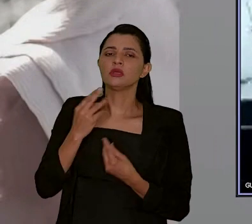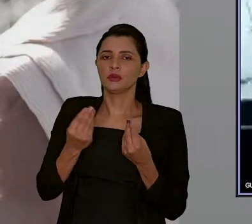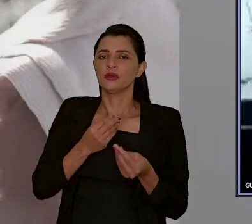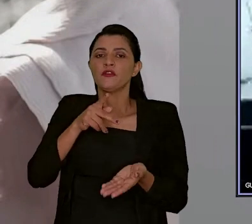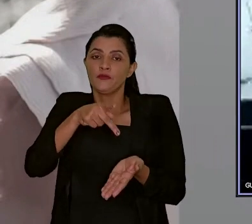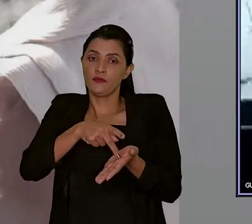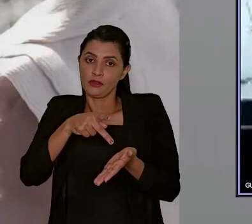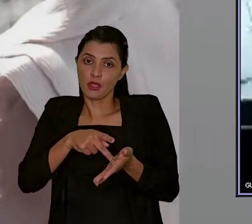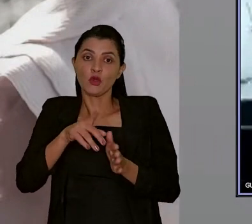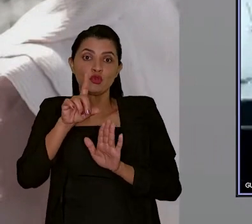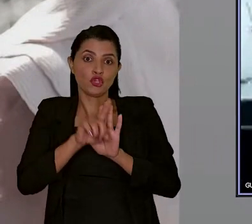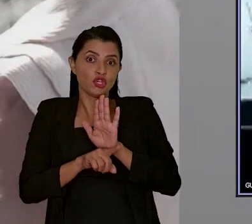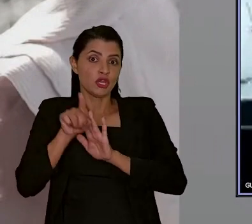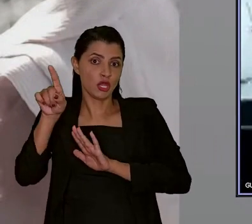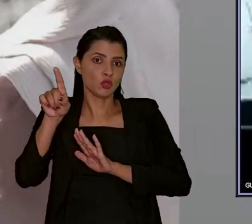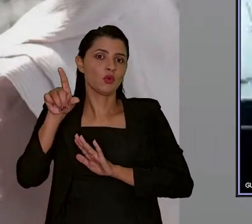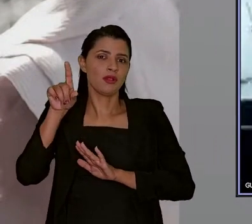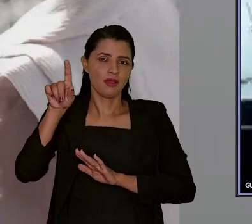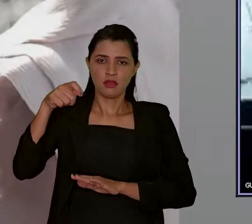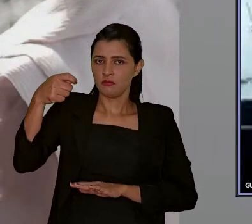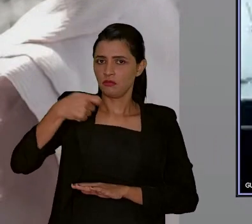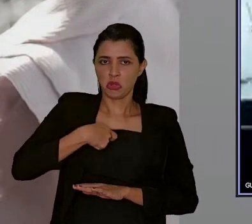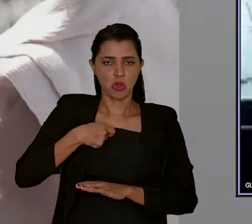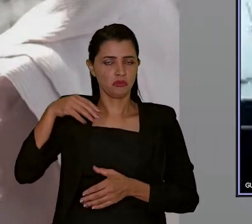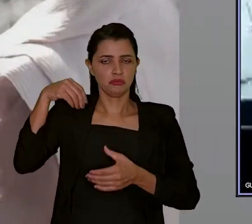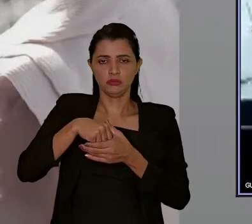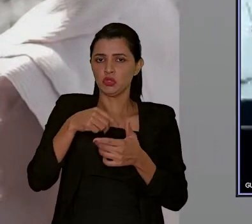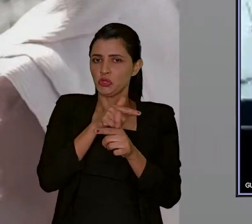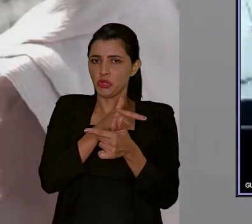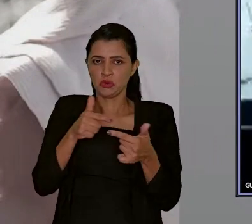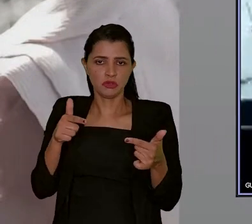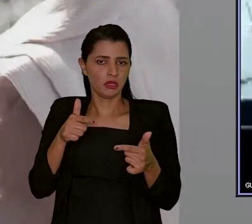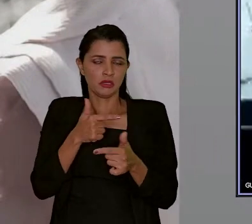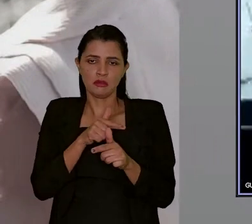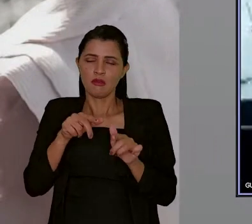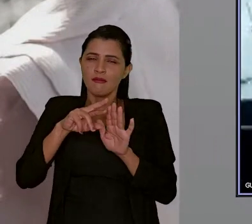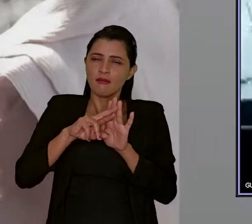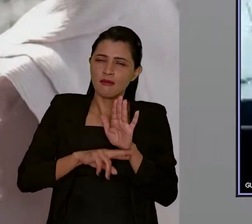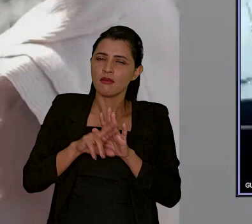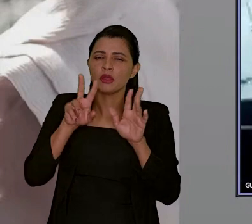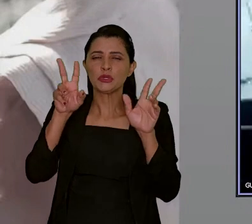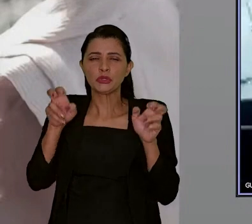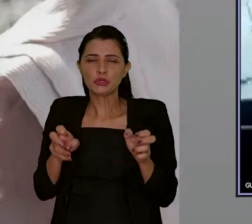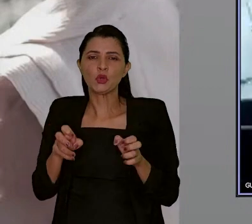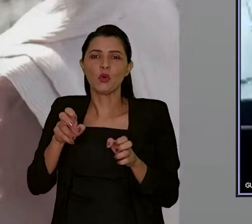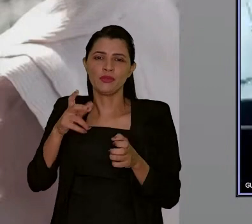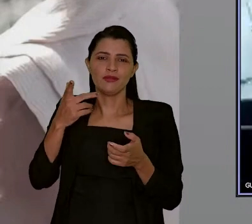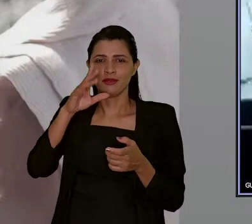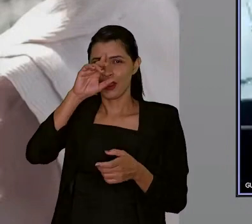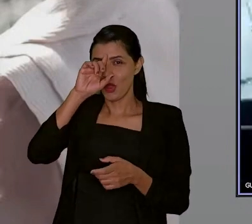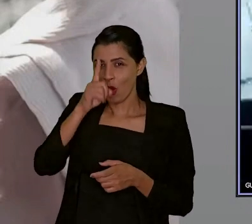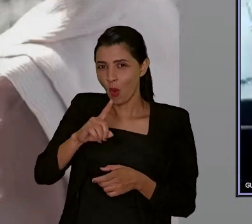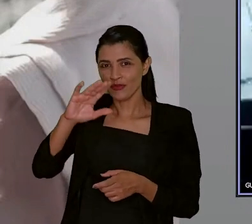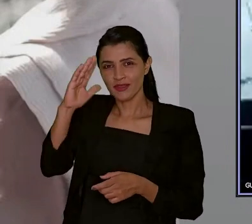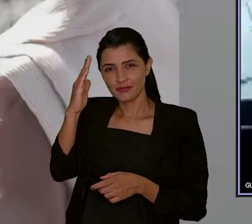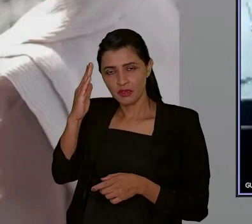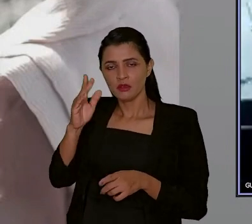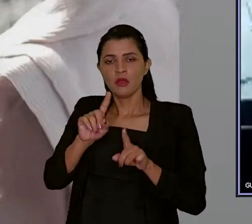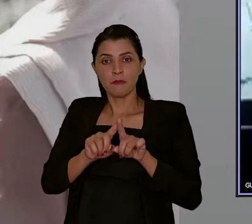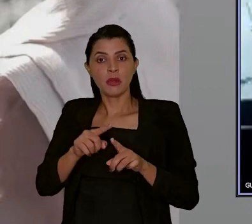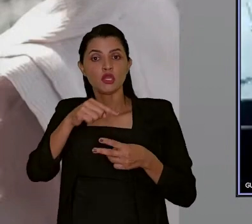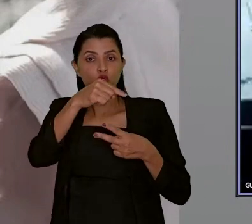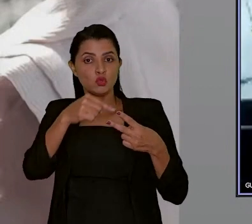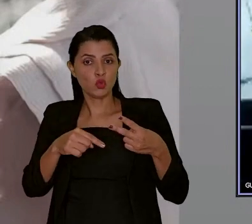espanhol não prevê, não contém regras sobre ordem espelho, mas que haveria duas alternativas a